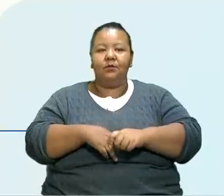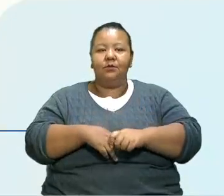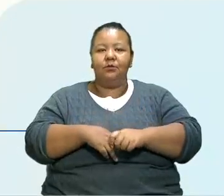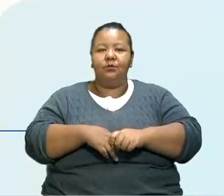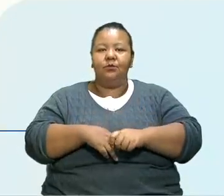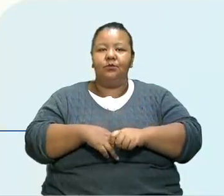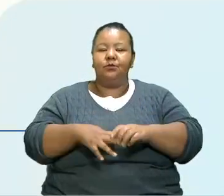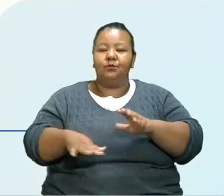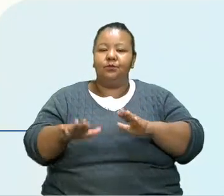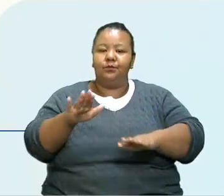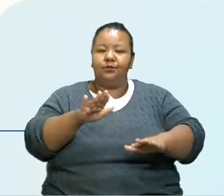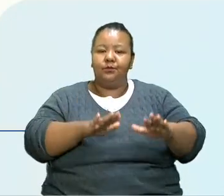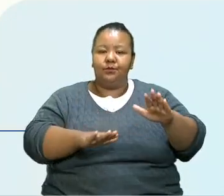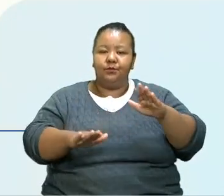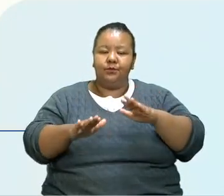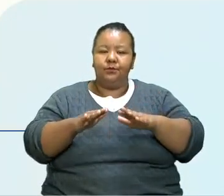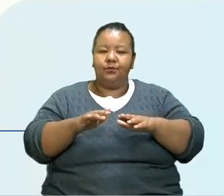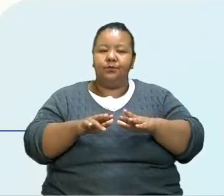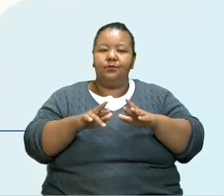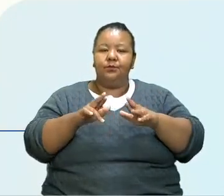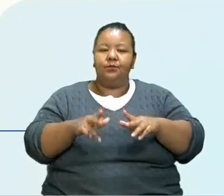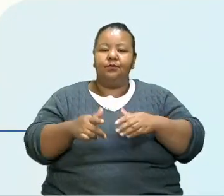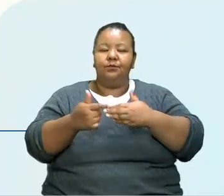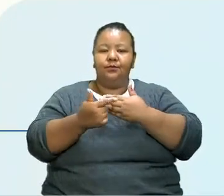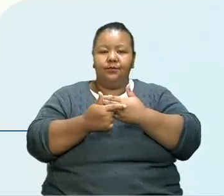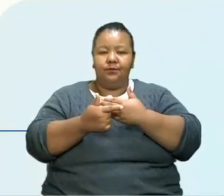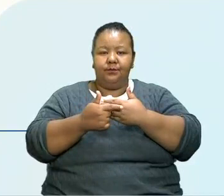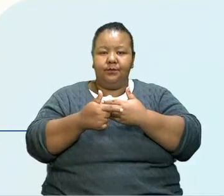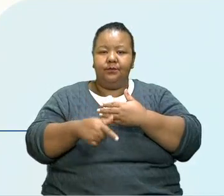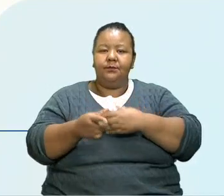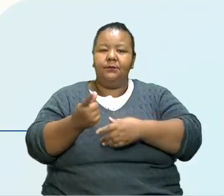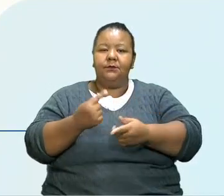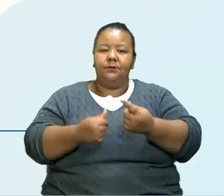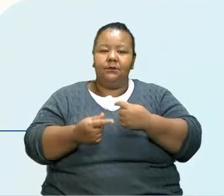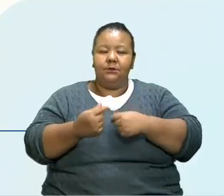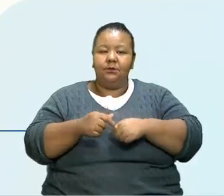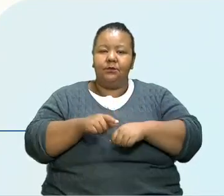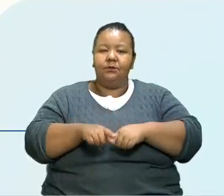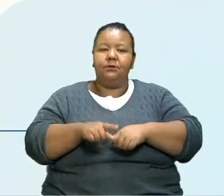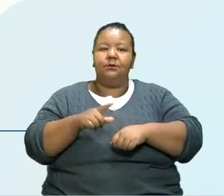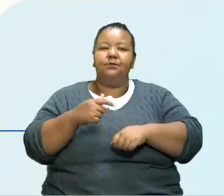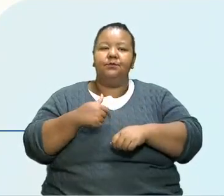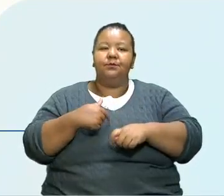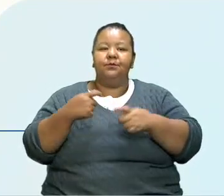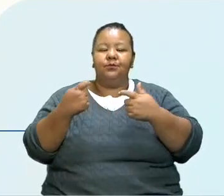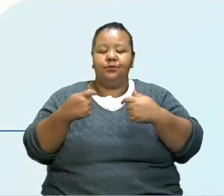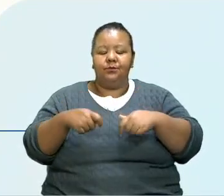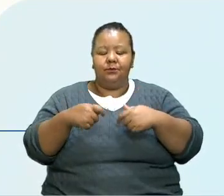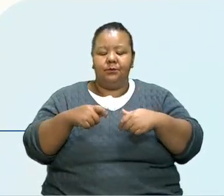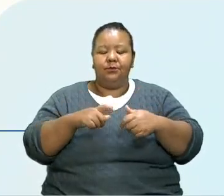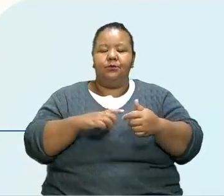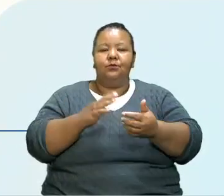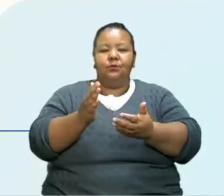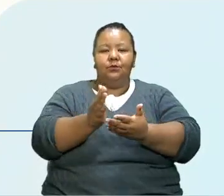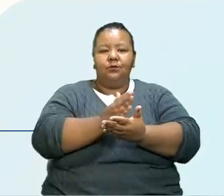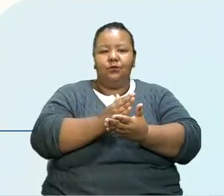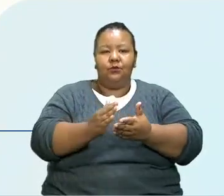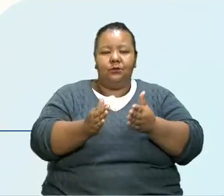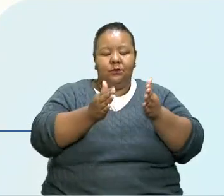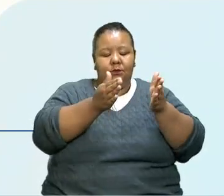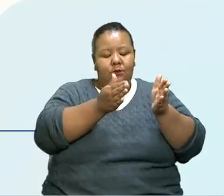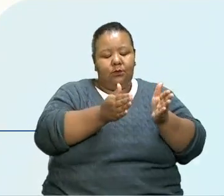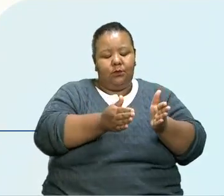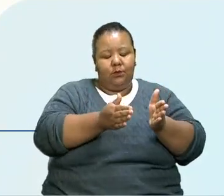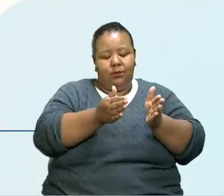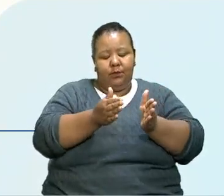organização como função administrativa de FAIOL, ela diz o seguinte: eu preciso seguir algumas etapas dentro do